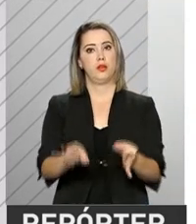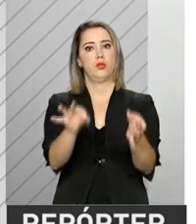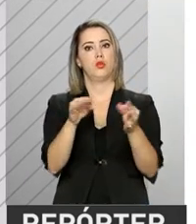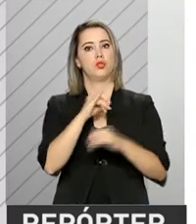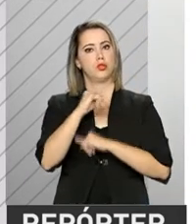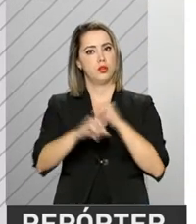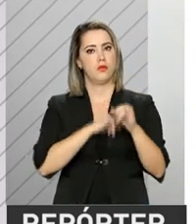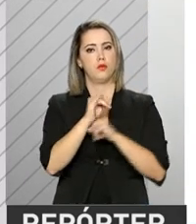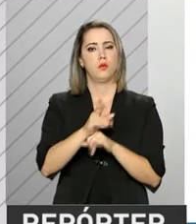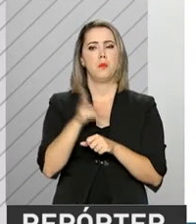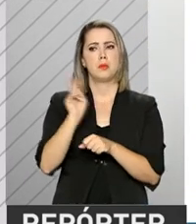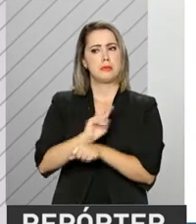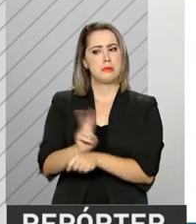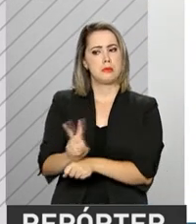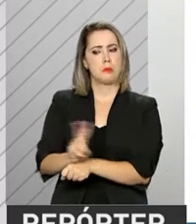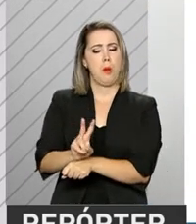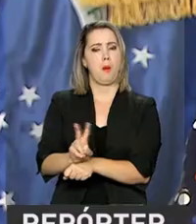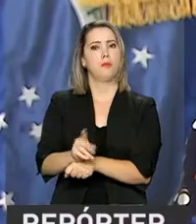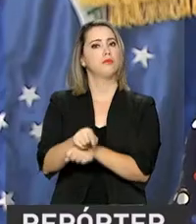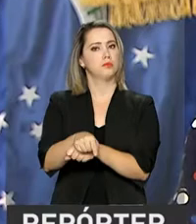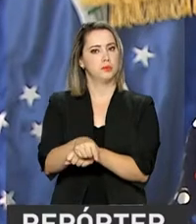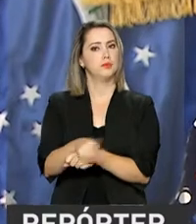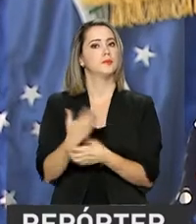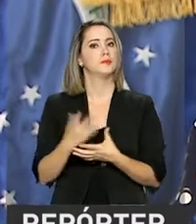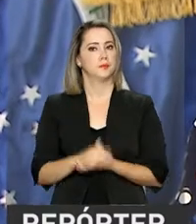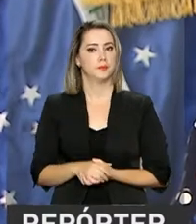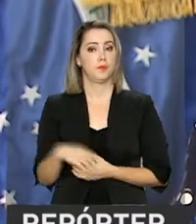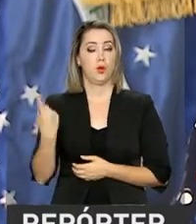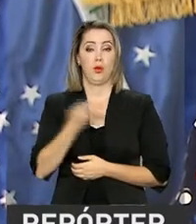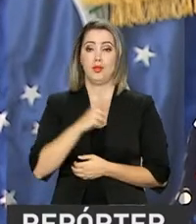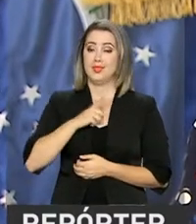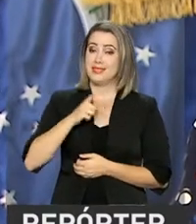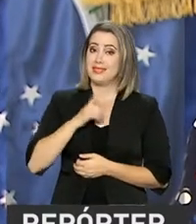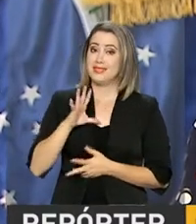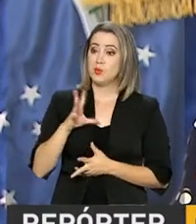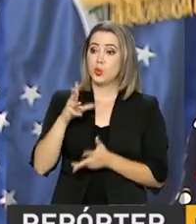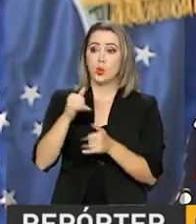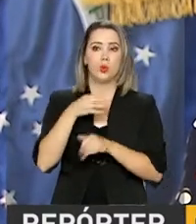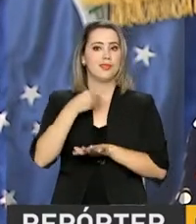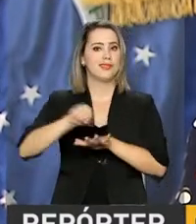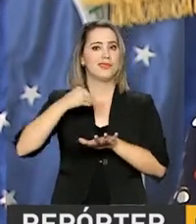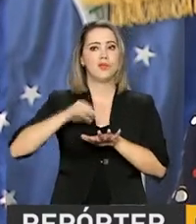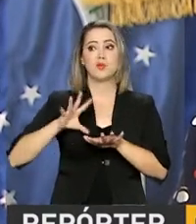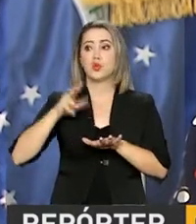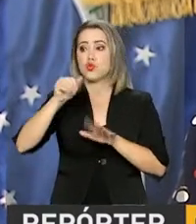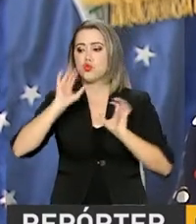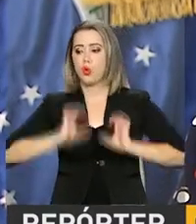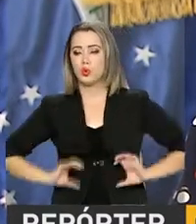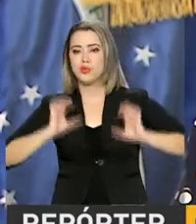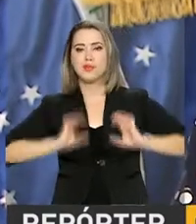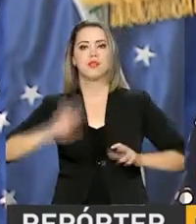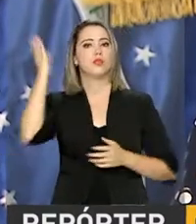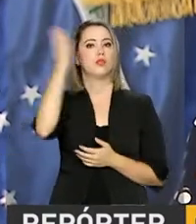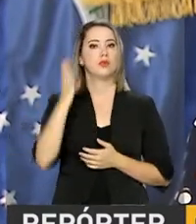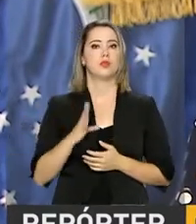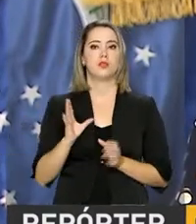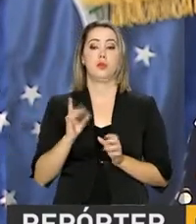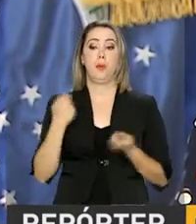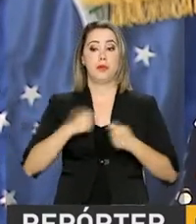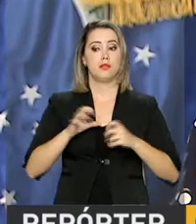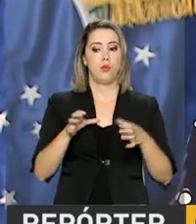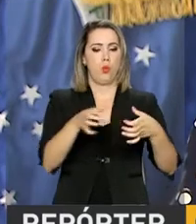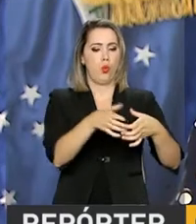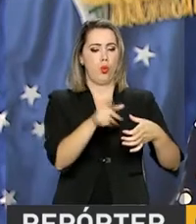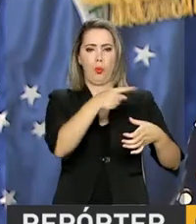está em constante vigilância nós lidamos com dados de todos os cidadãos brasileiros então nós temos aqui um grupo de resposta